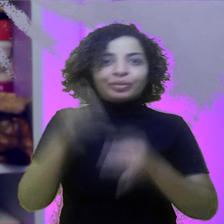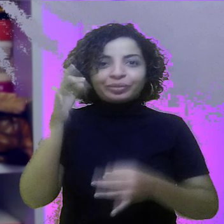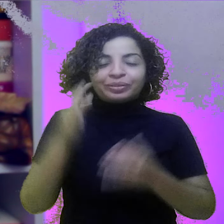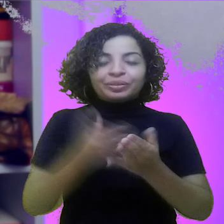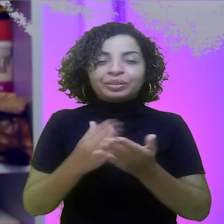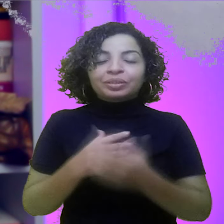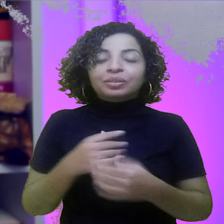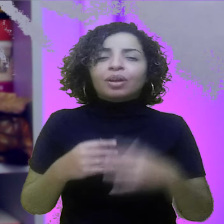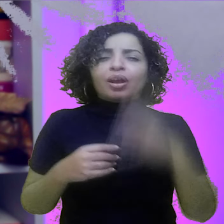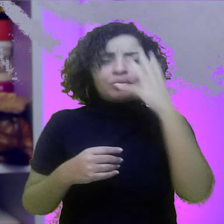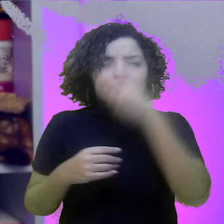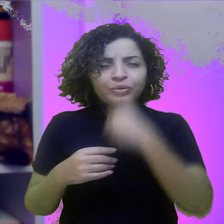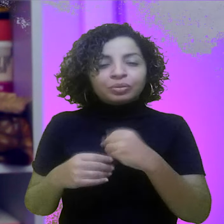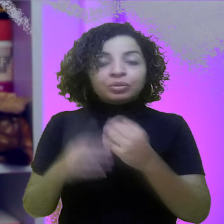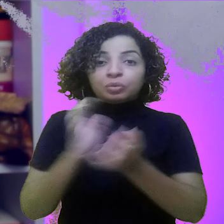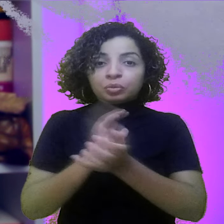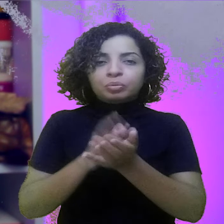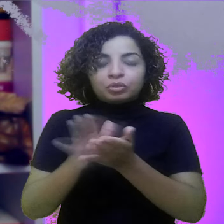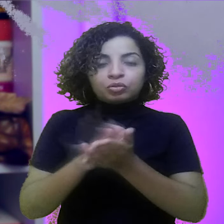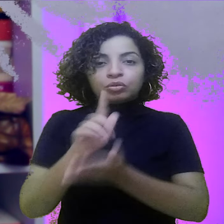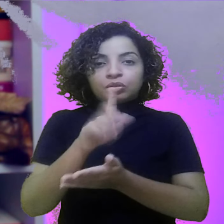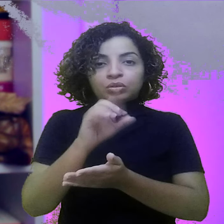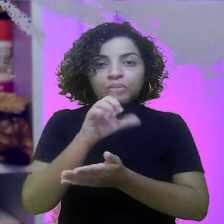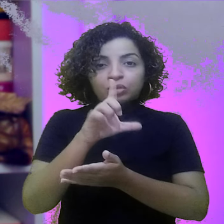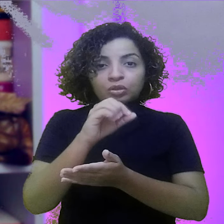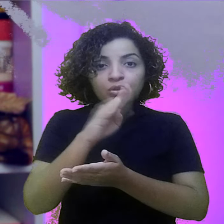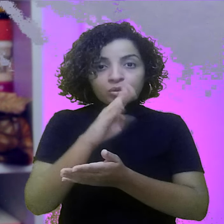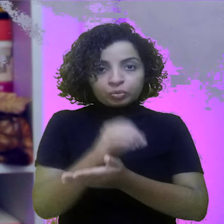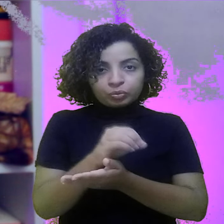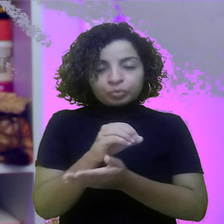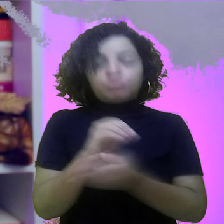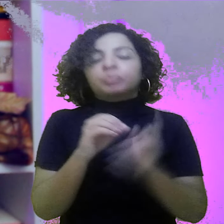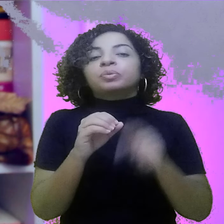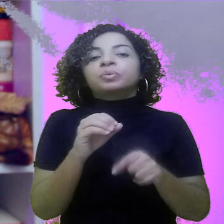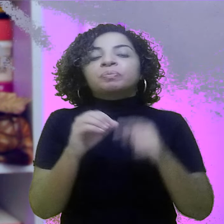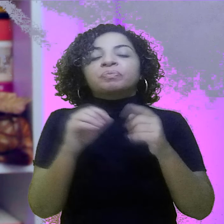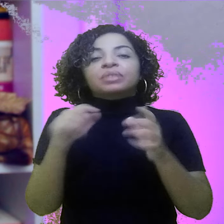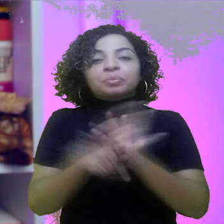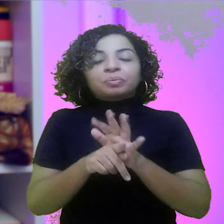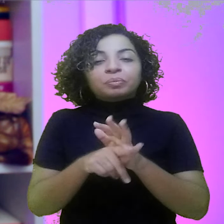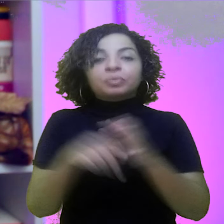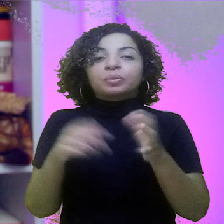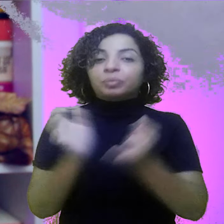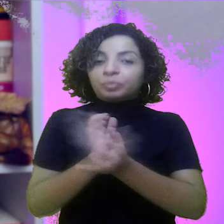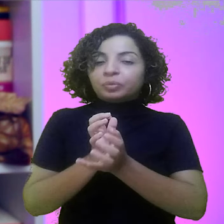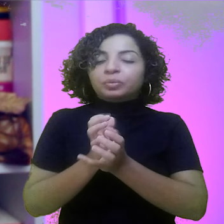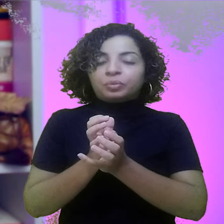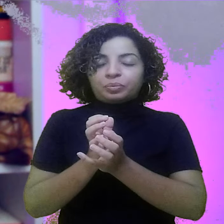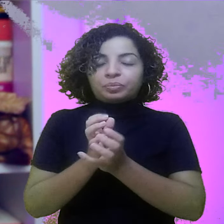edições lançados pela Editora Globo, né? Alguns saíram com o selo da Biblioteca Azul, que é um selo da Editora Globo. E esse